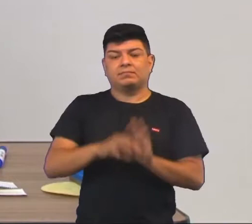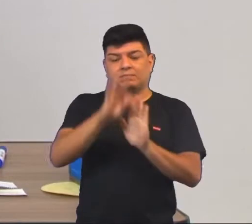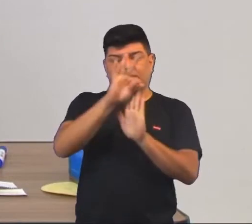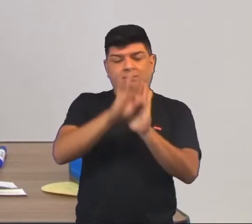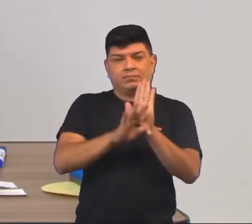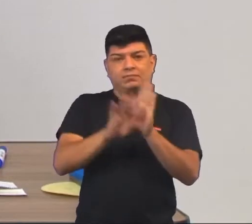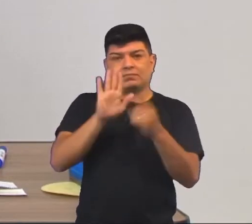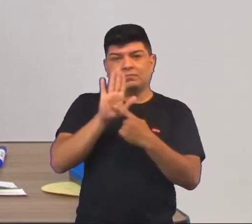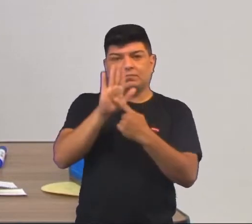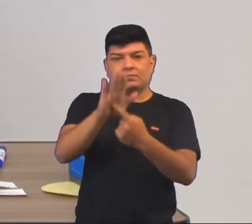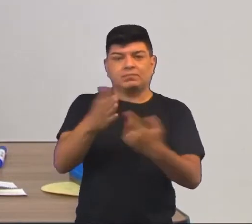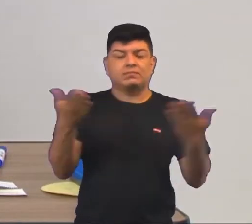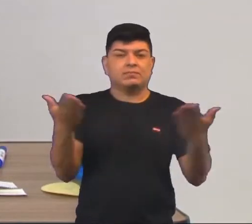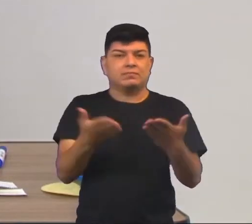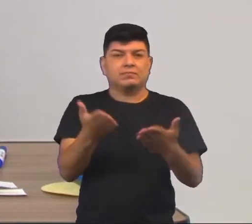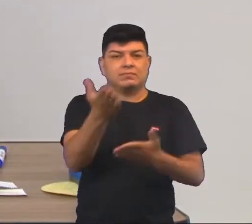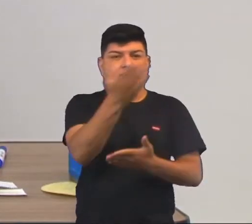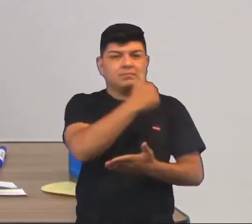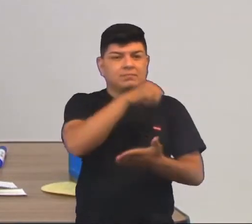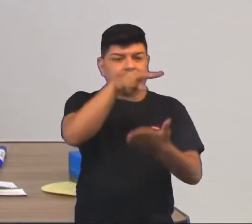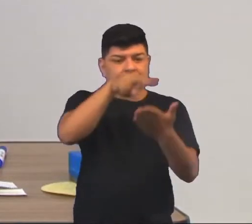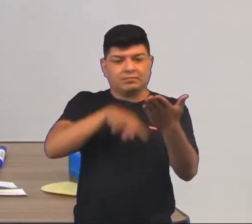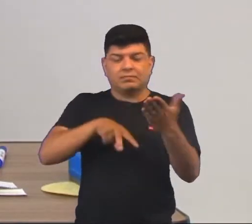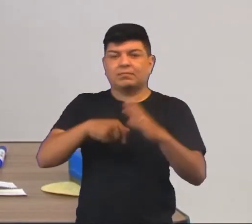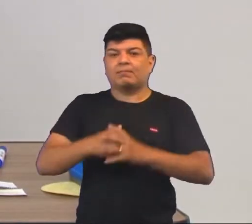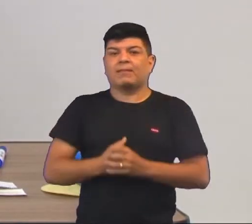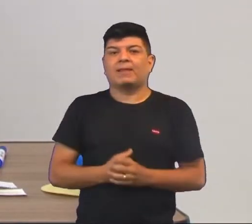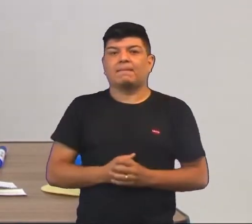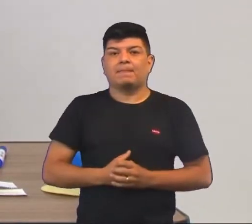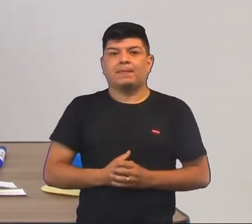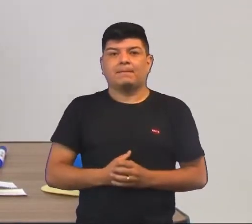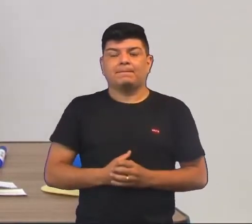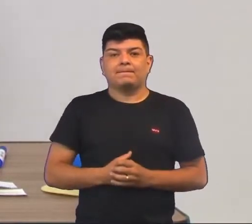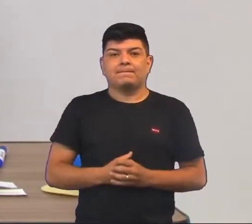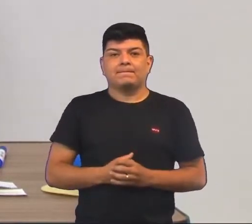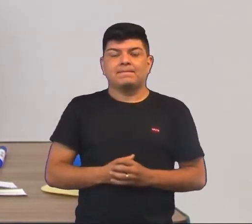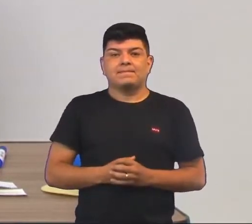que nós vamos abordar agora. Vamos lá comigo para a leitura.